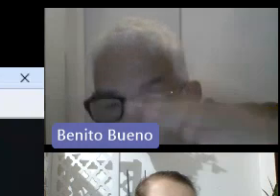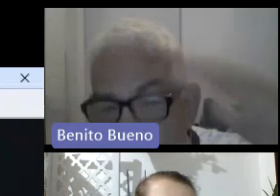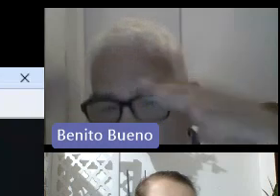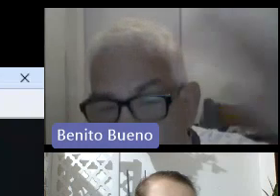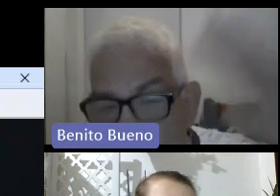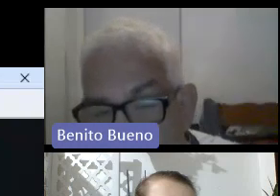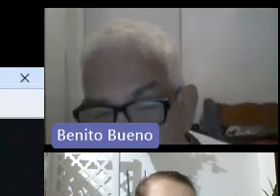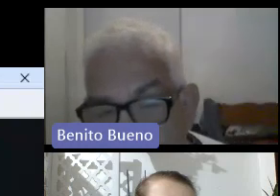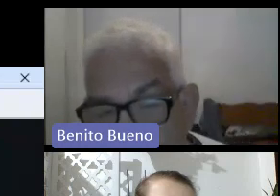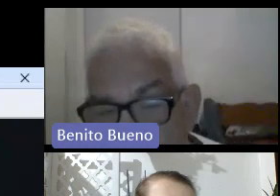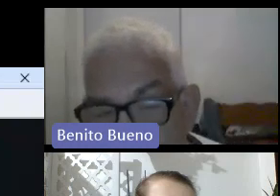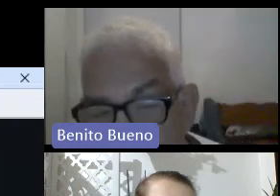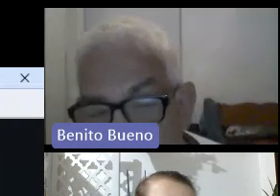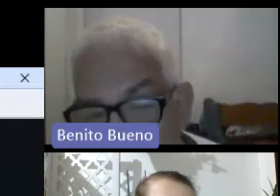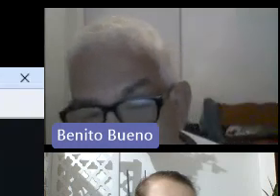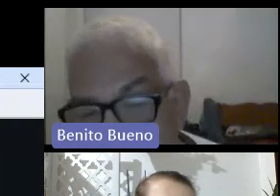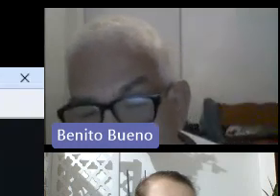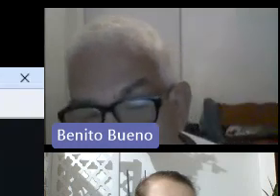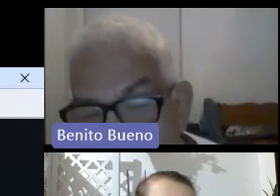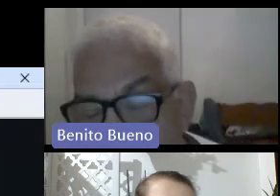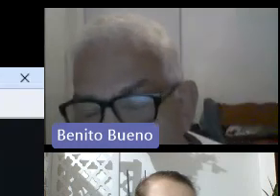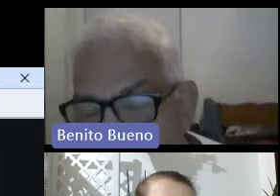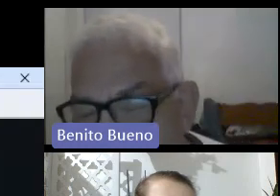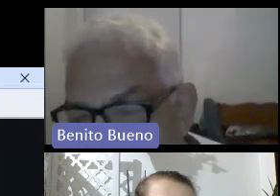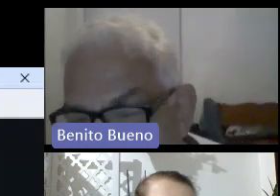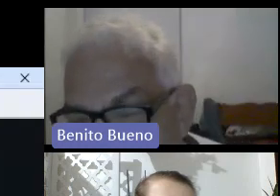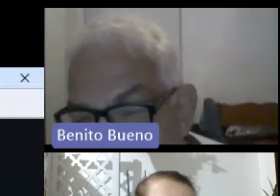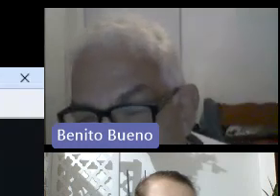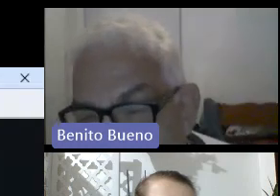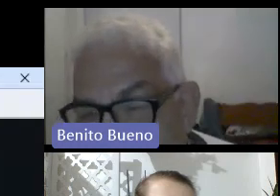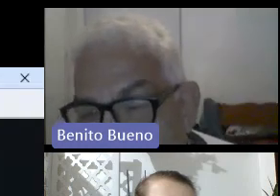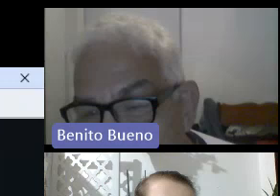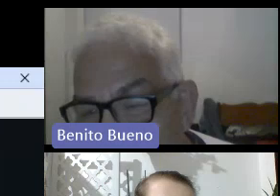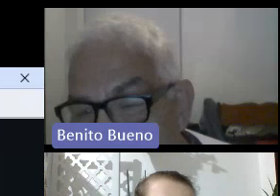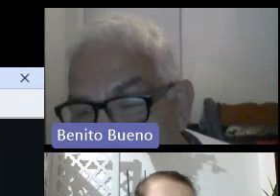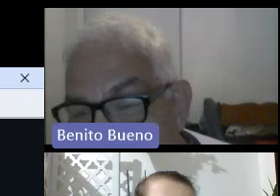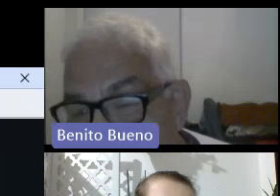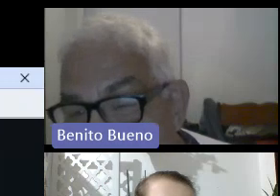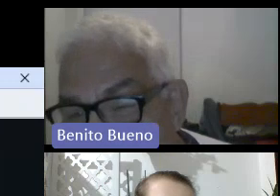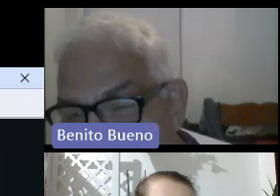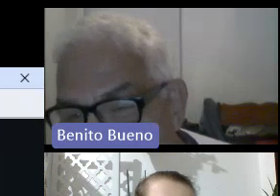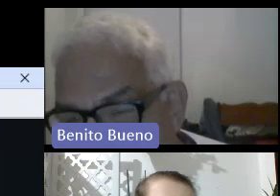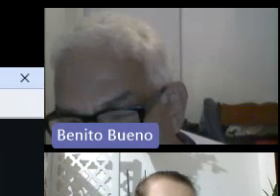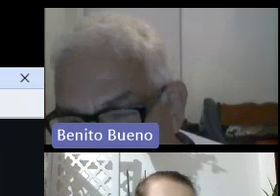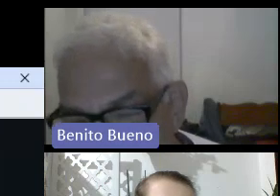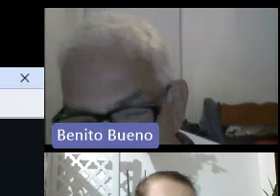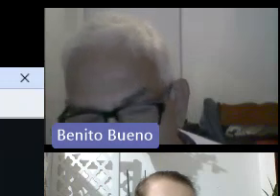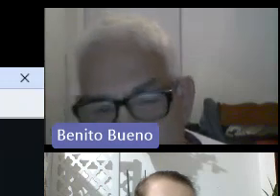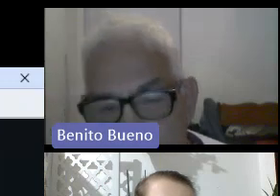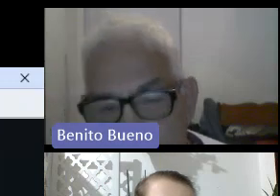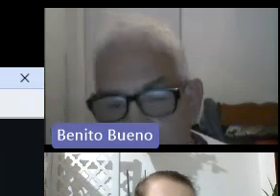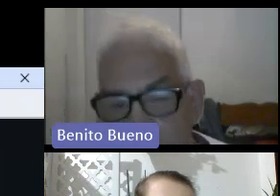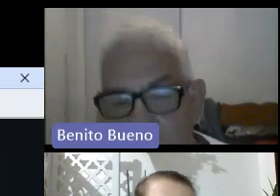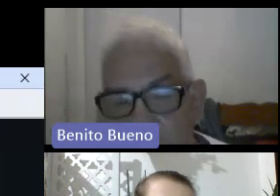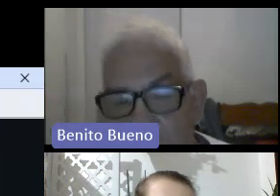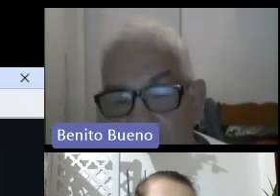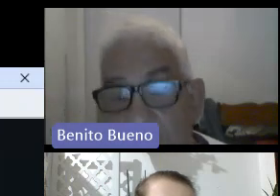a grosso modo, para que aquela estrutura dure 100 anos. E aqui não chega à metade.